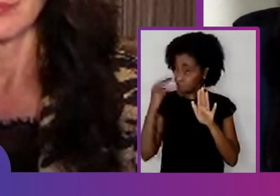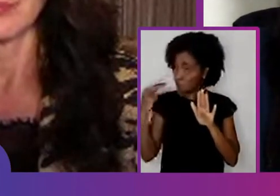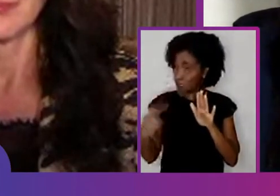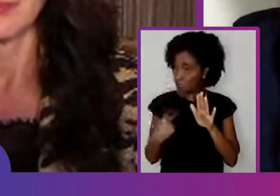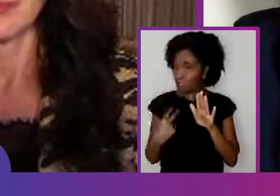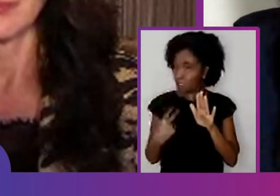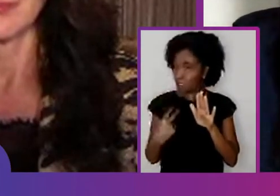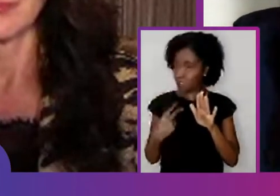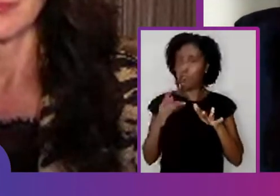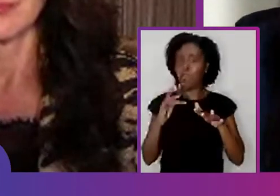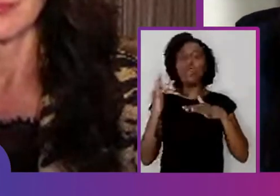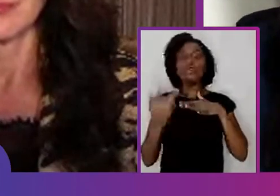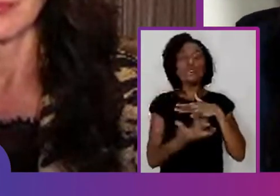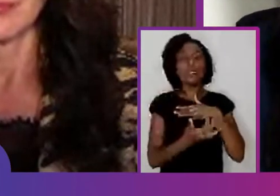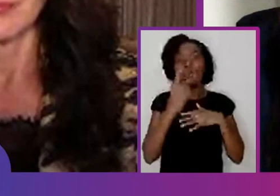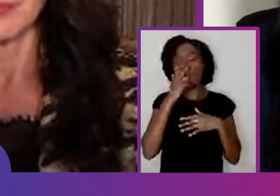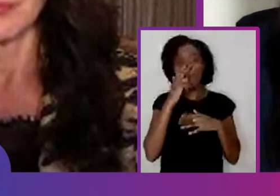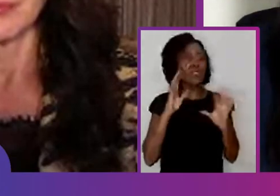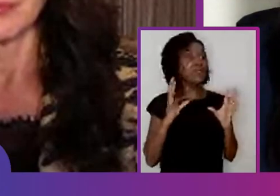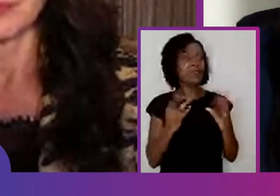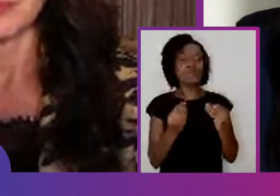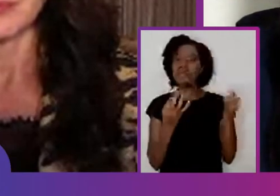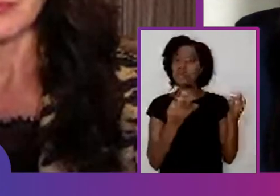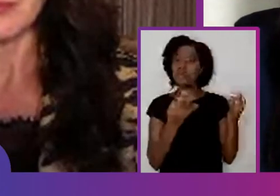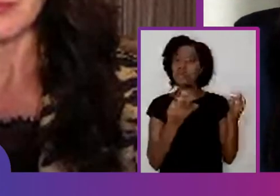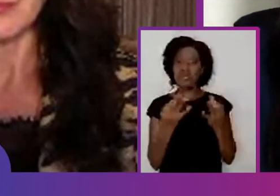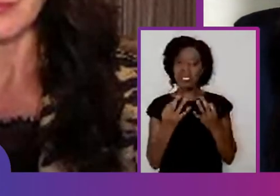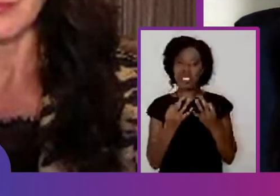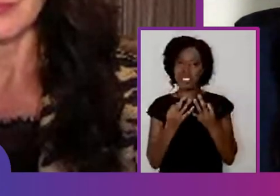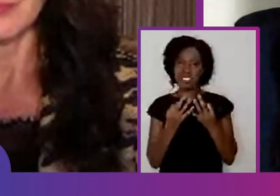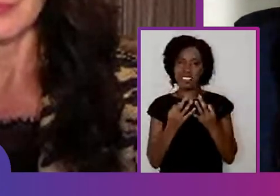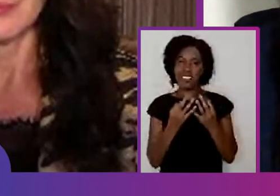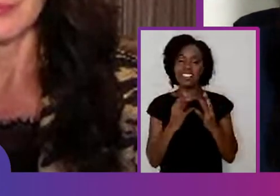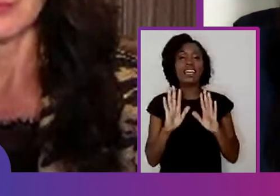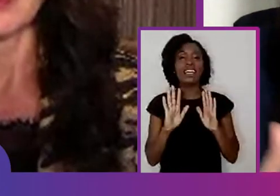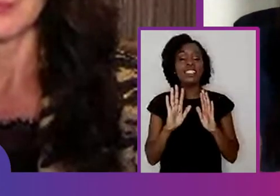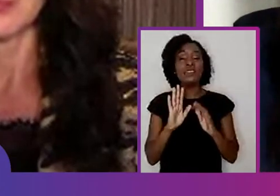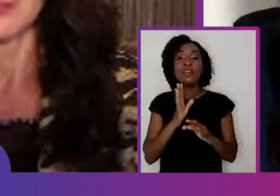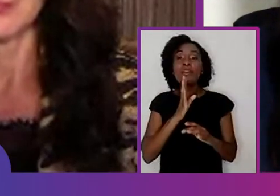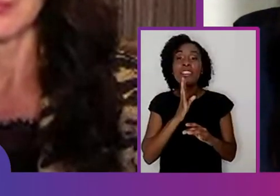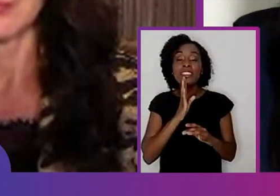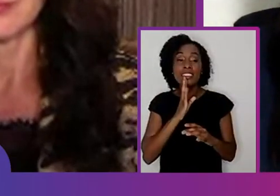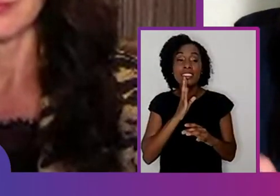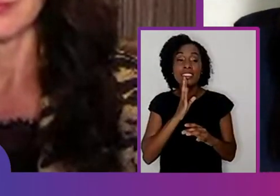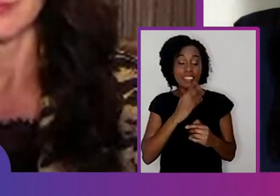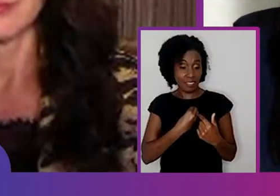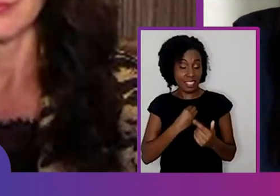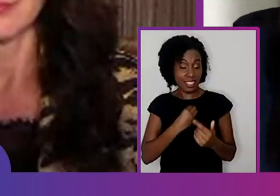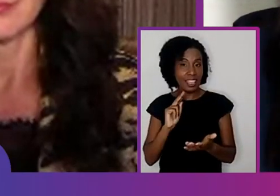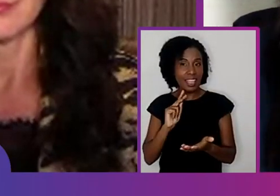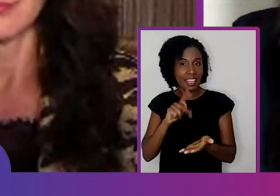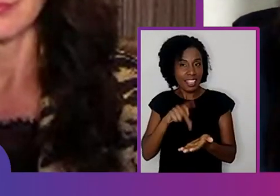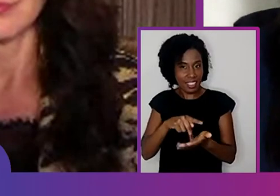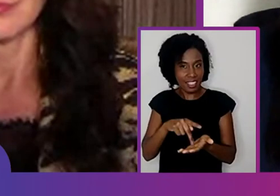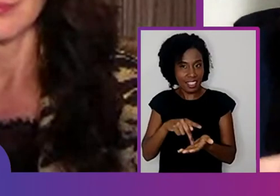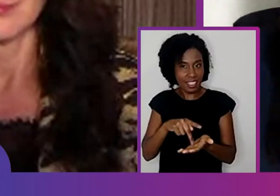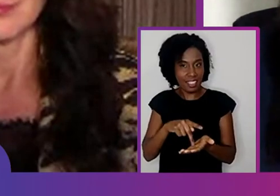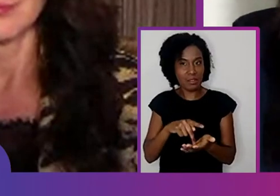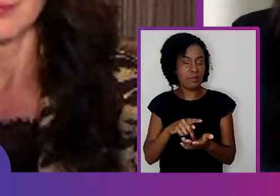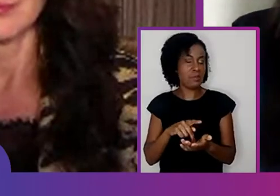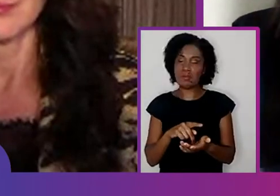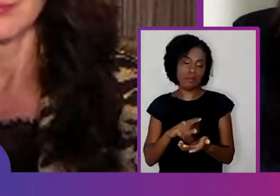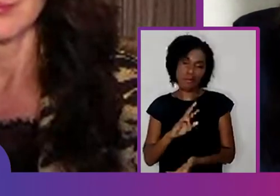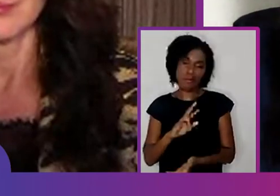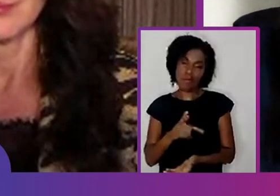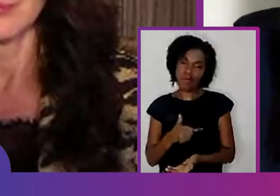tem uma vida perfeita. Aí, quando você vai ver na realidade, as coisas não são bem assim. Porém, os padrões de beleza, os padrões de consumo,